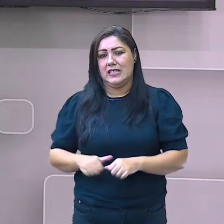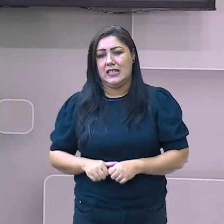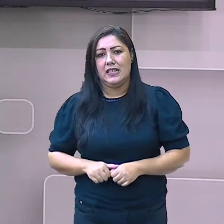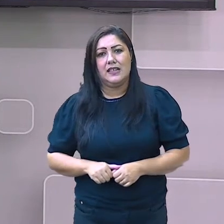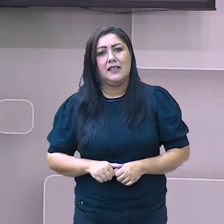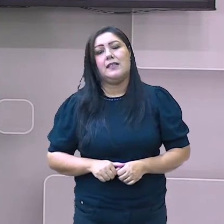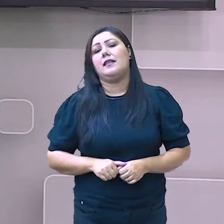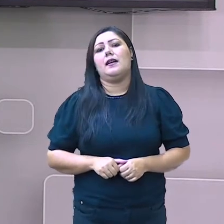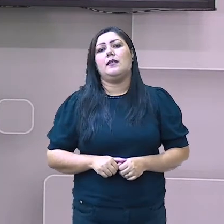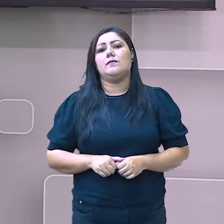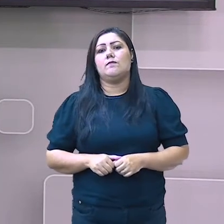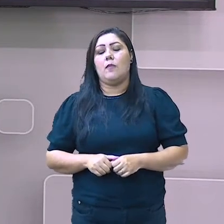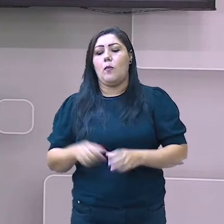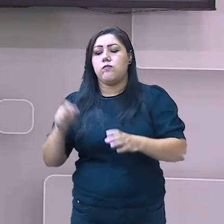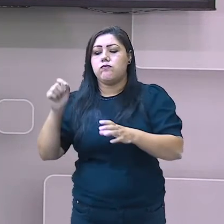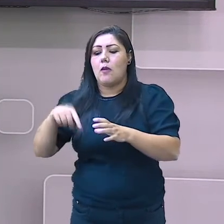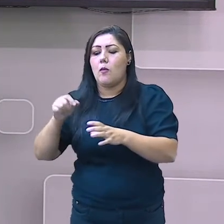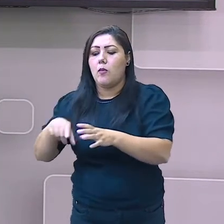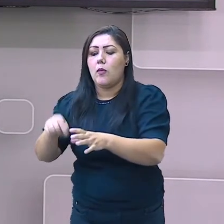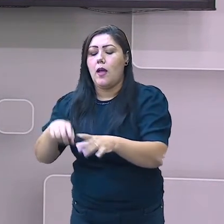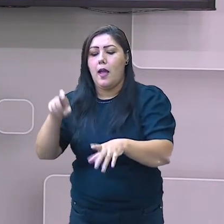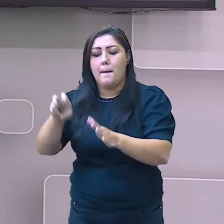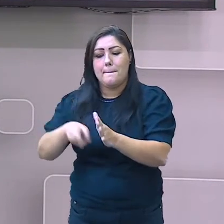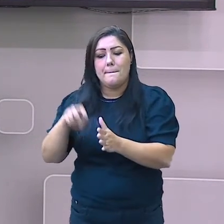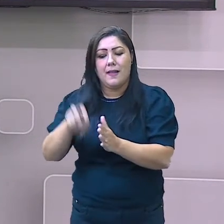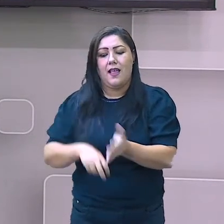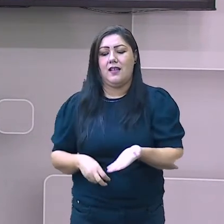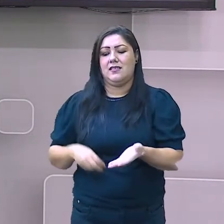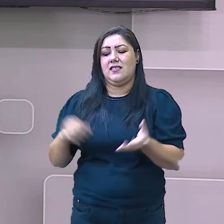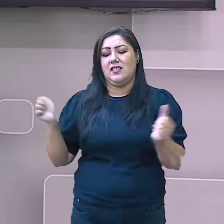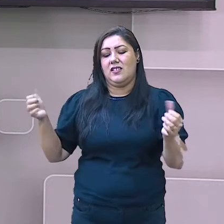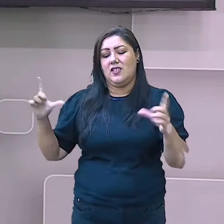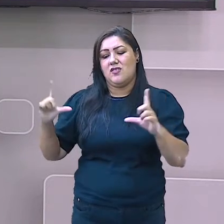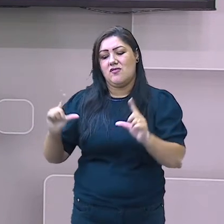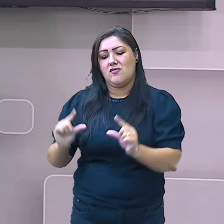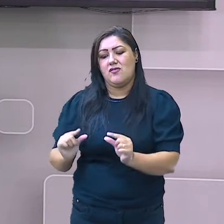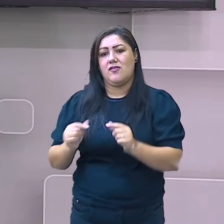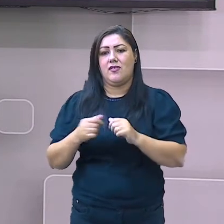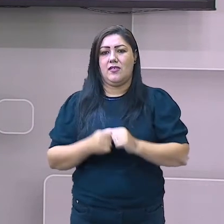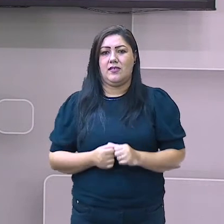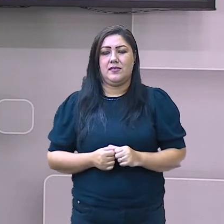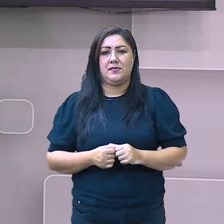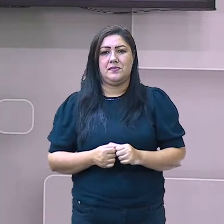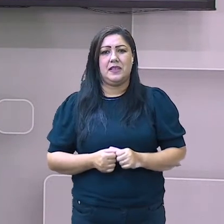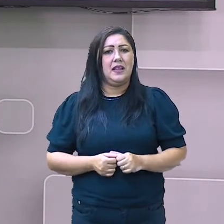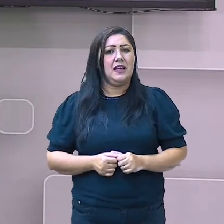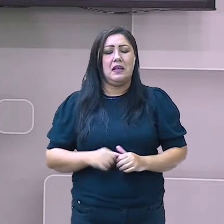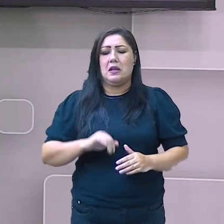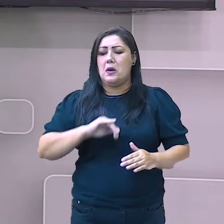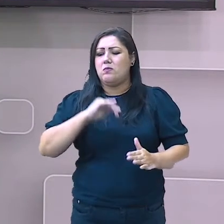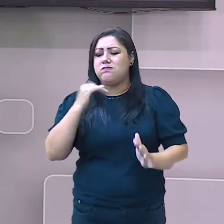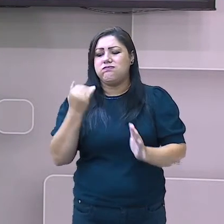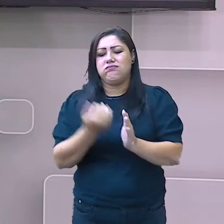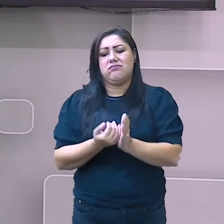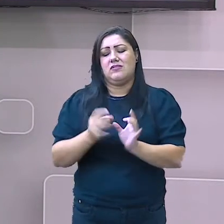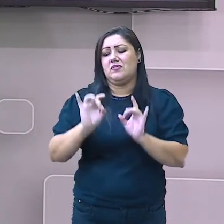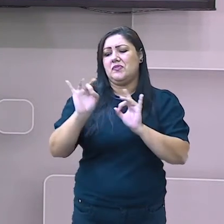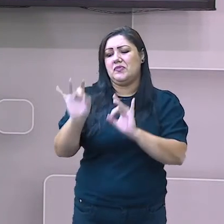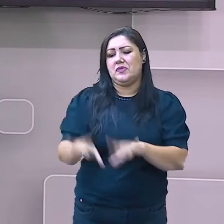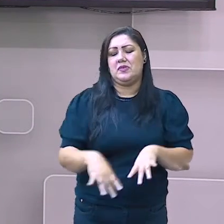diminuído, as principais cidades tinham se esvaziado, as minas estavam abandonadas e os